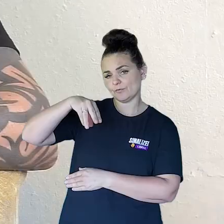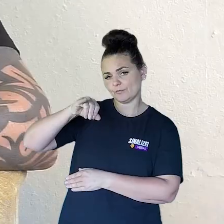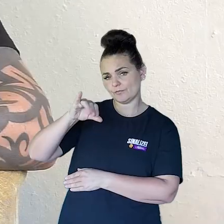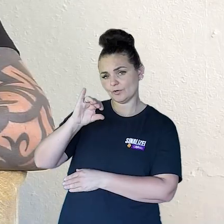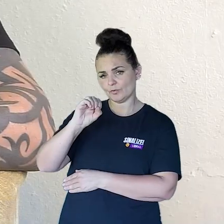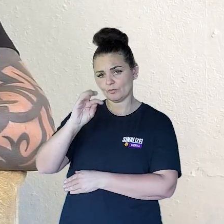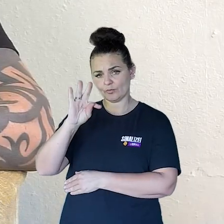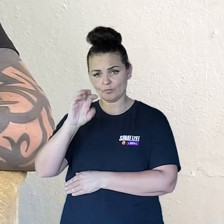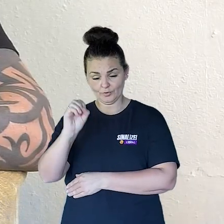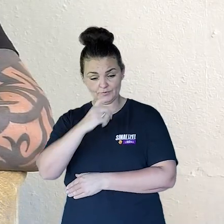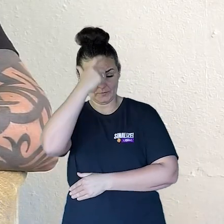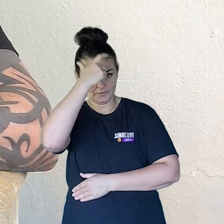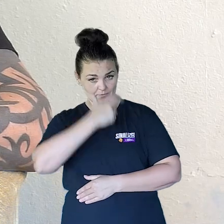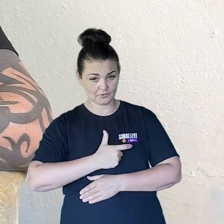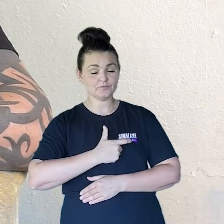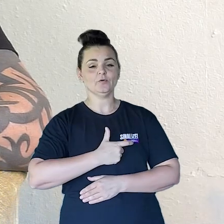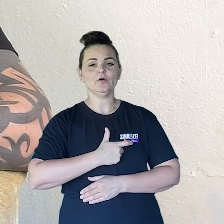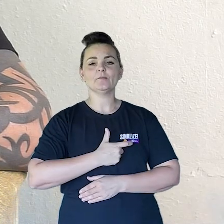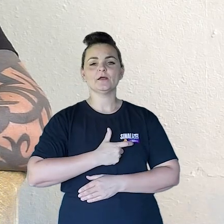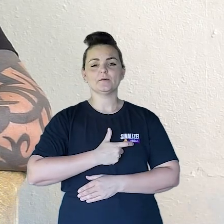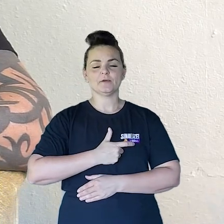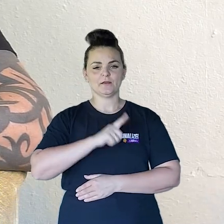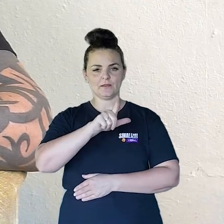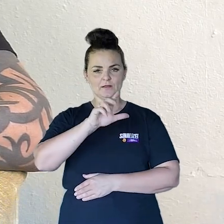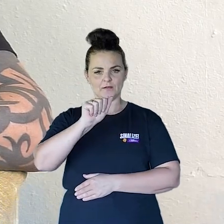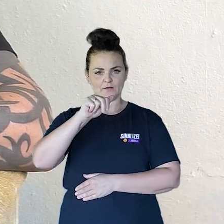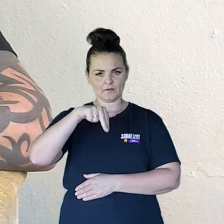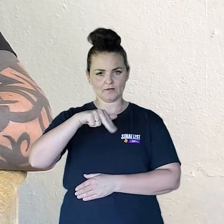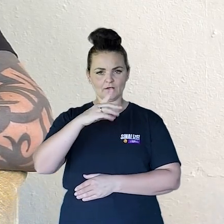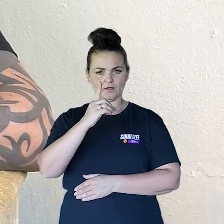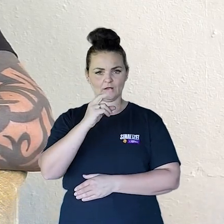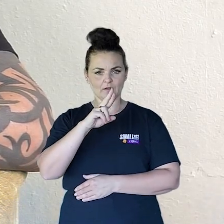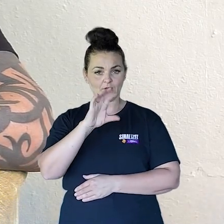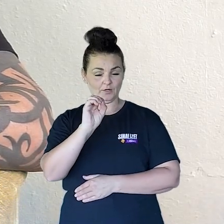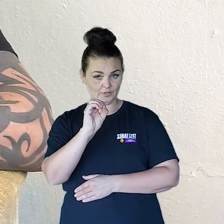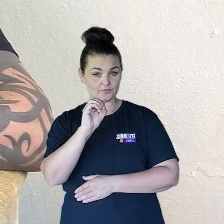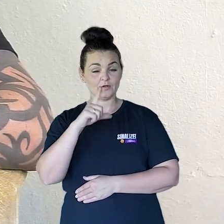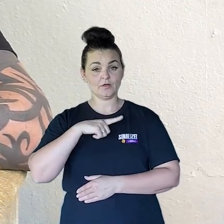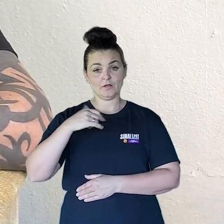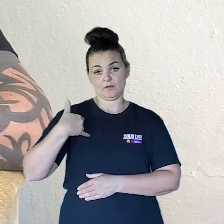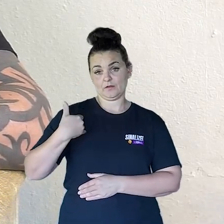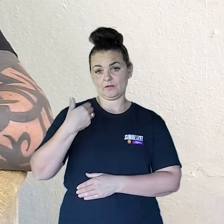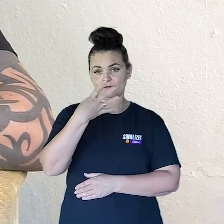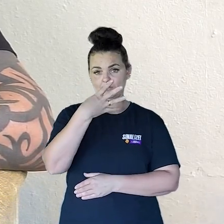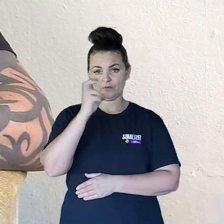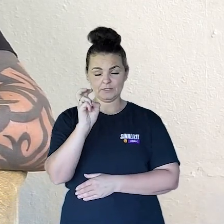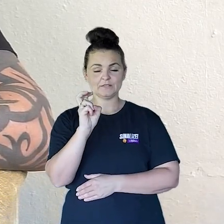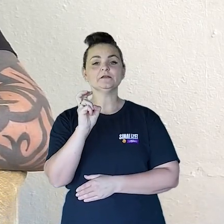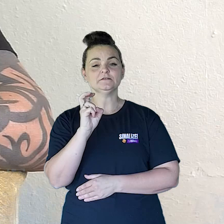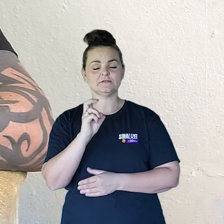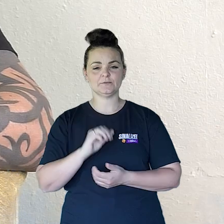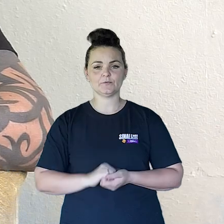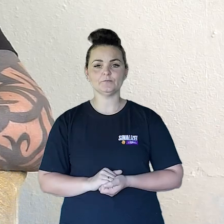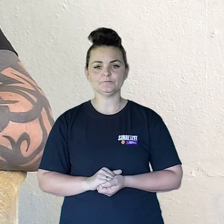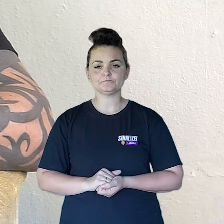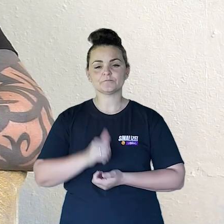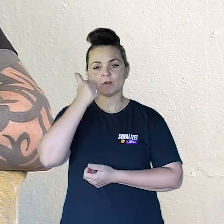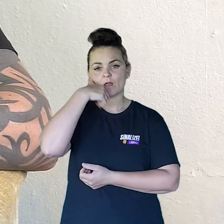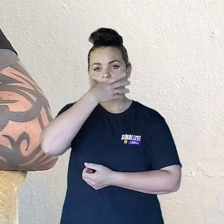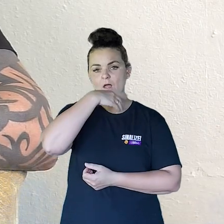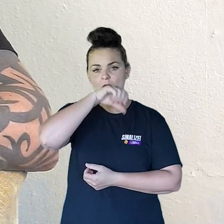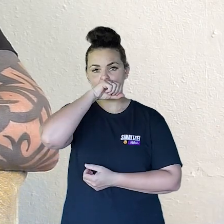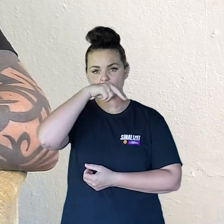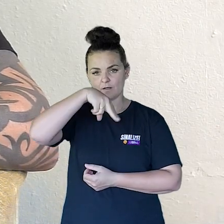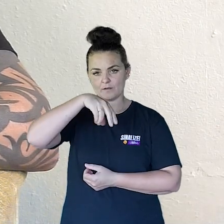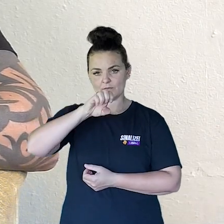Mioto? Vereador Delegado Mioto, eu me chamo Leandro Mioto Ramos, tenho 45 anos,